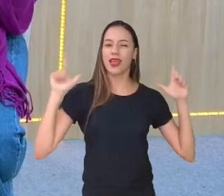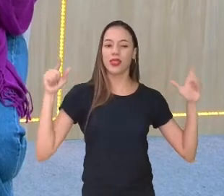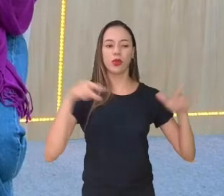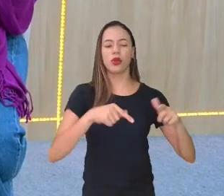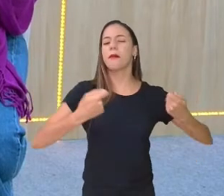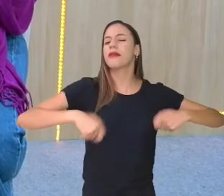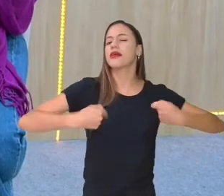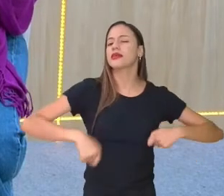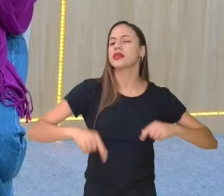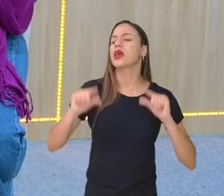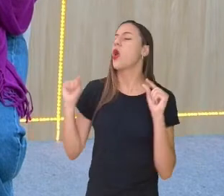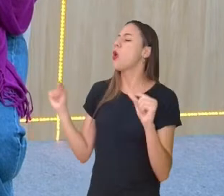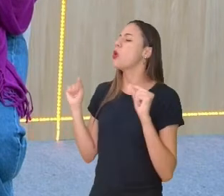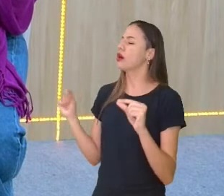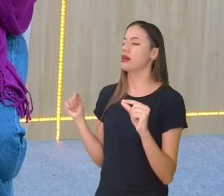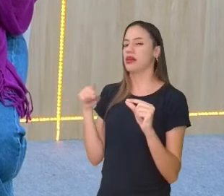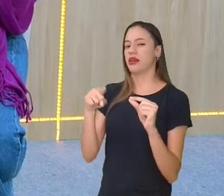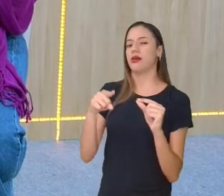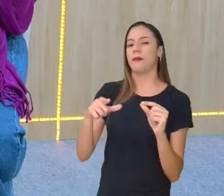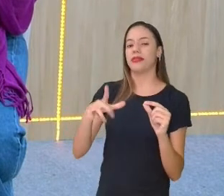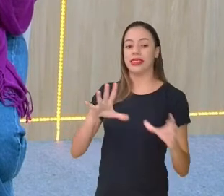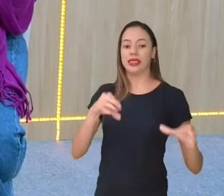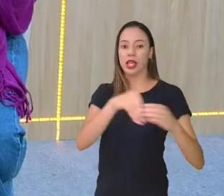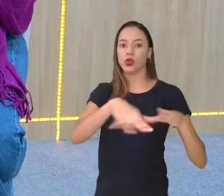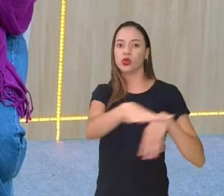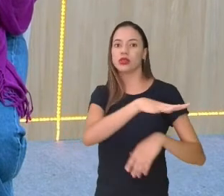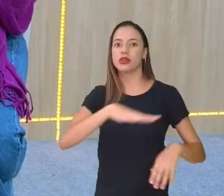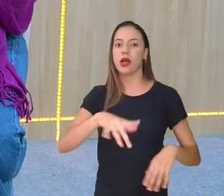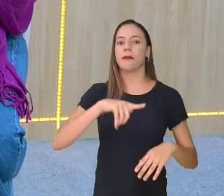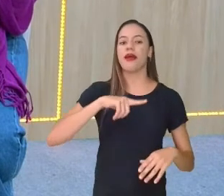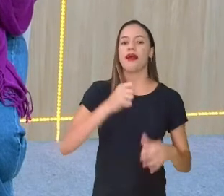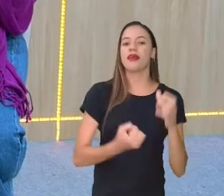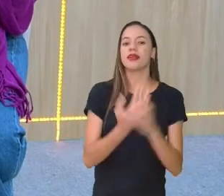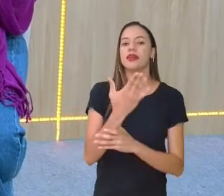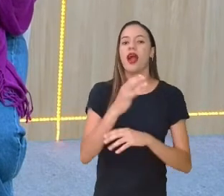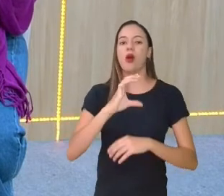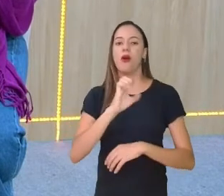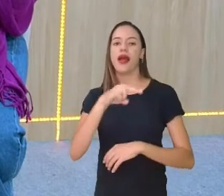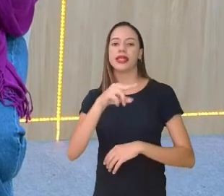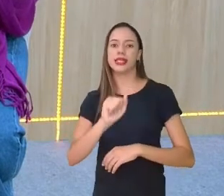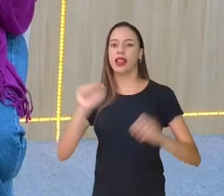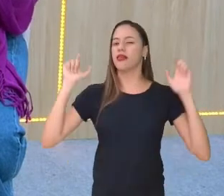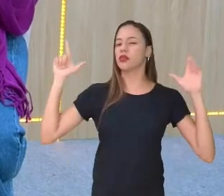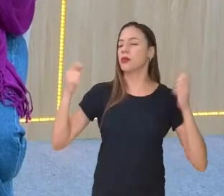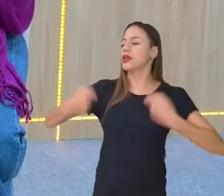para ambientar uma cena de aventura. Faz aí, capricha. Dini,